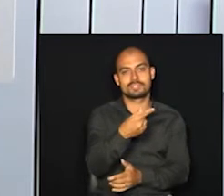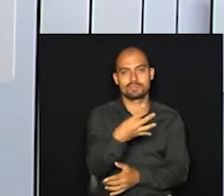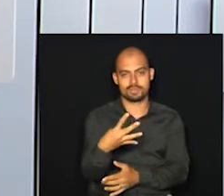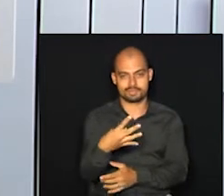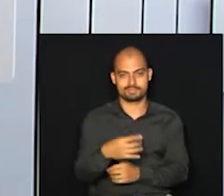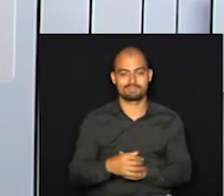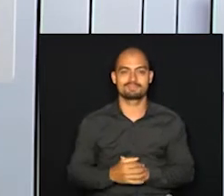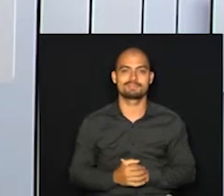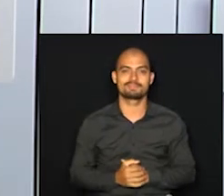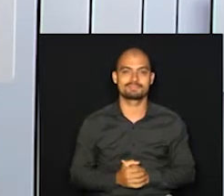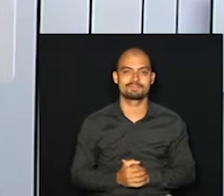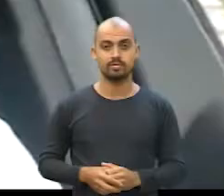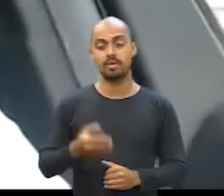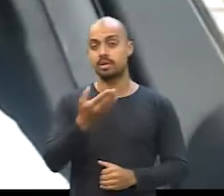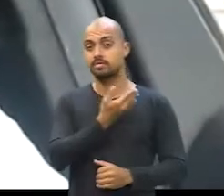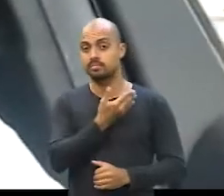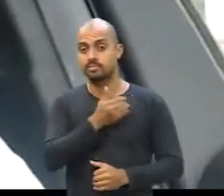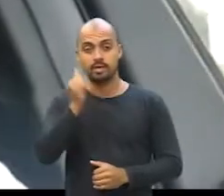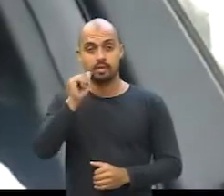2024.